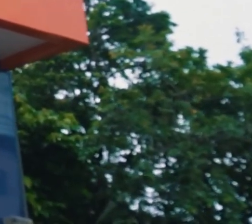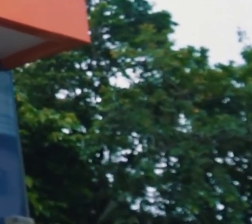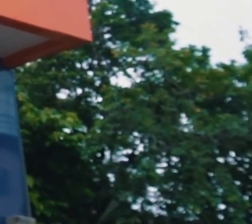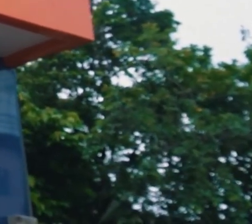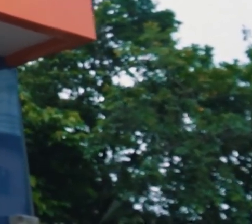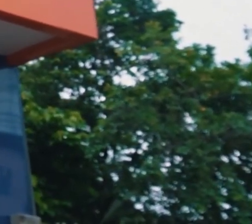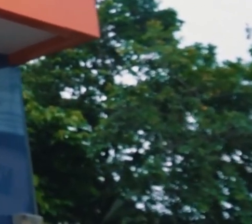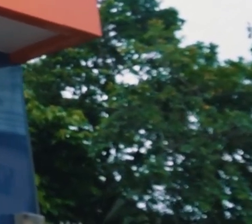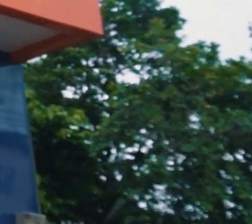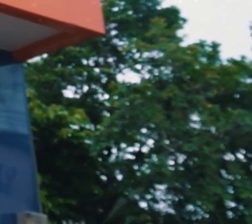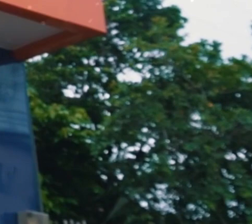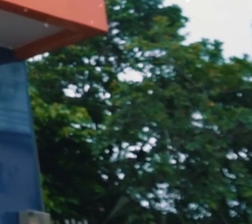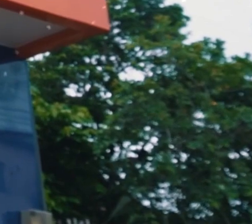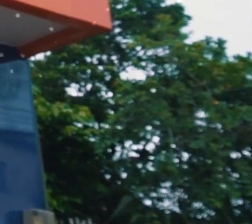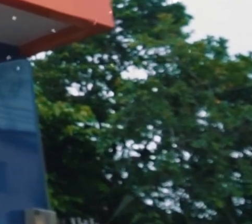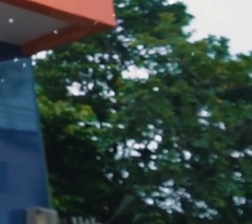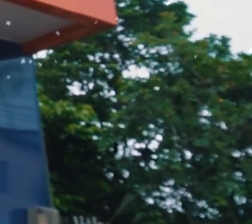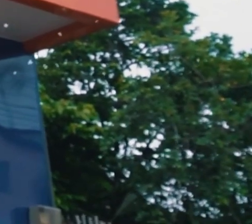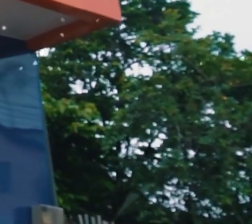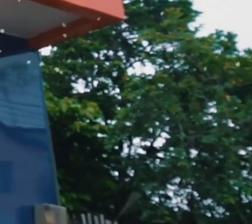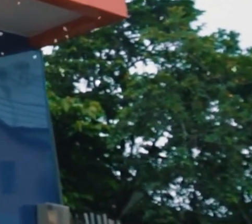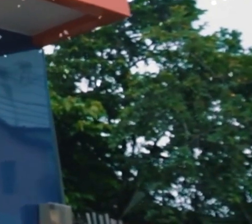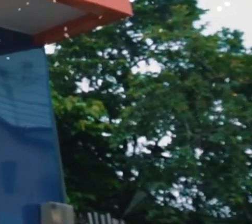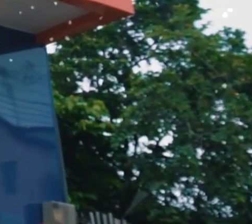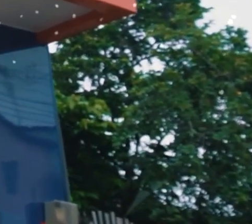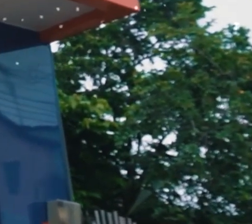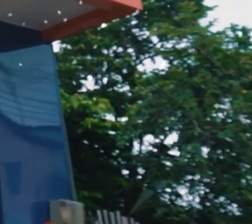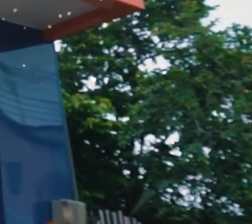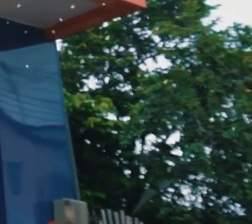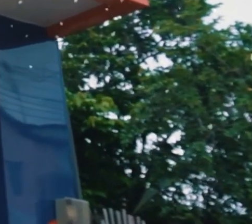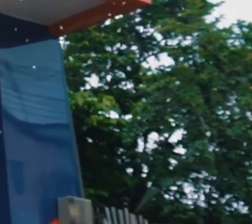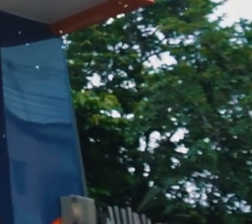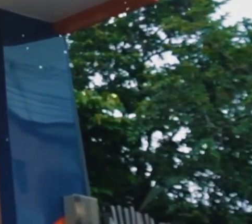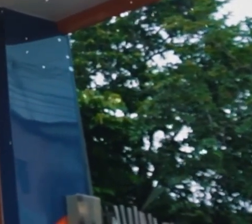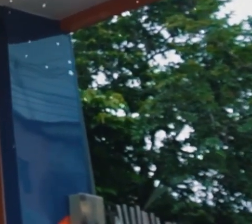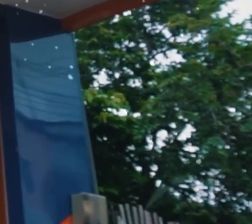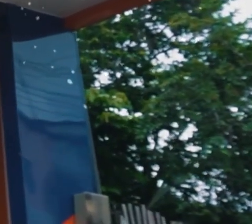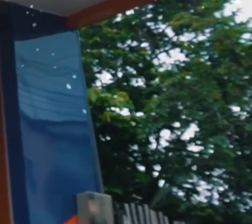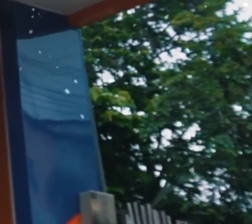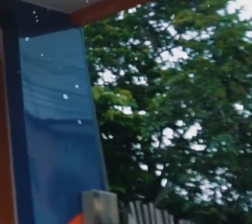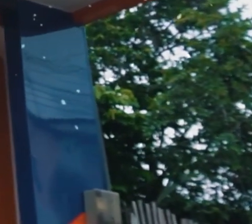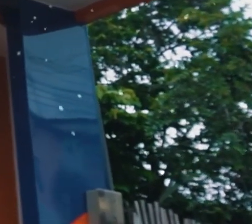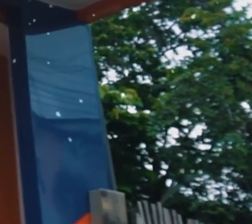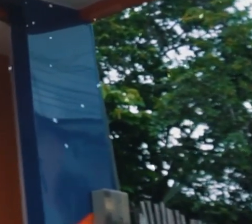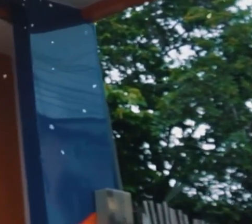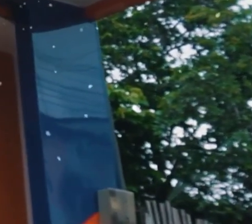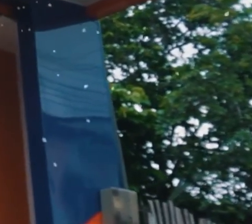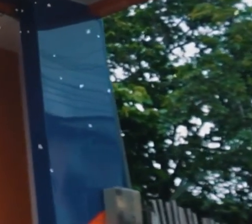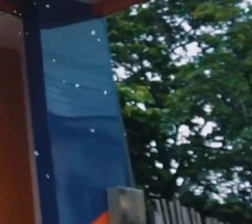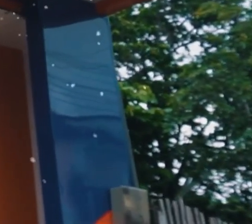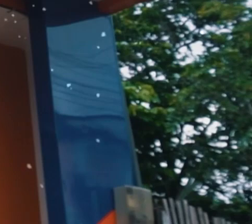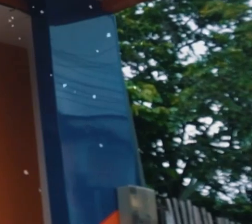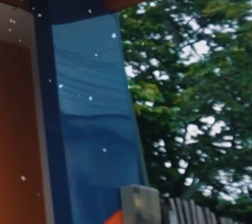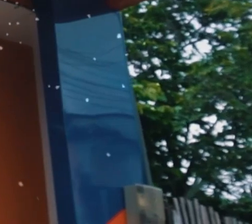Sol, provedor de internet. Nossa cidade, nossa rede, nossa paixão.